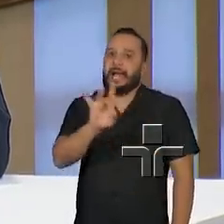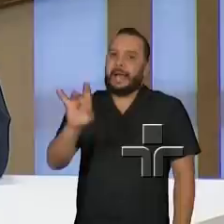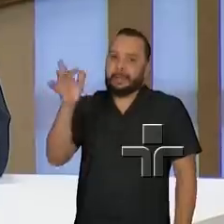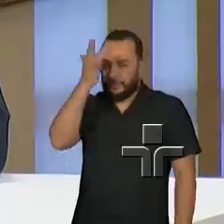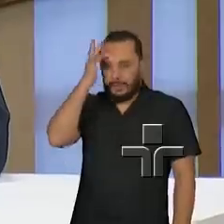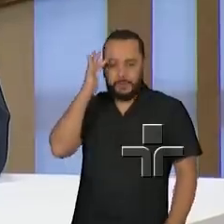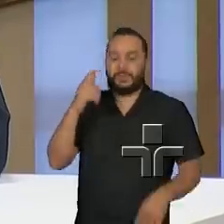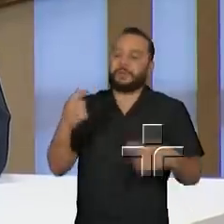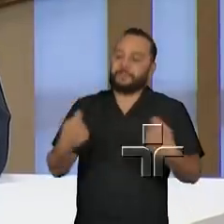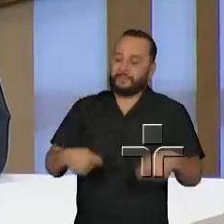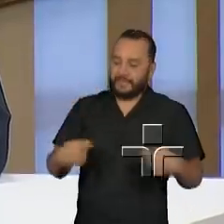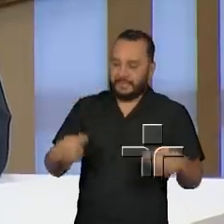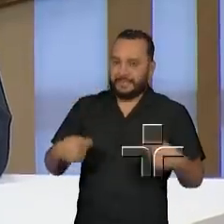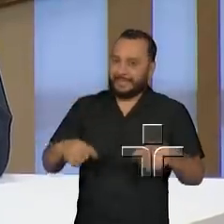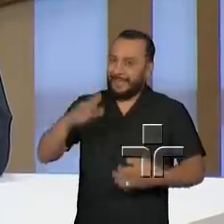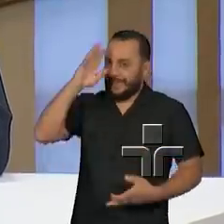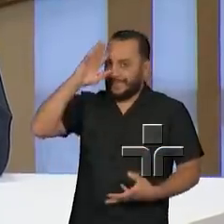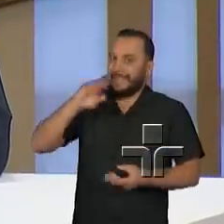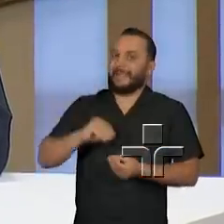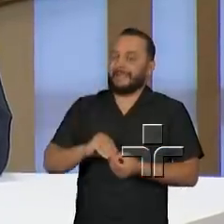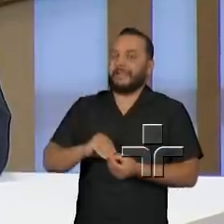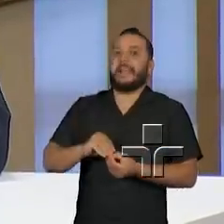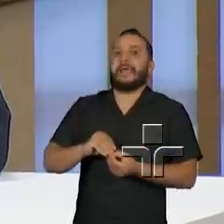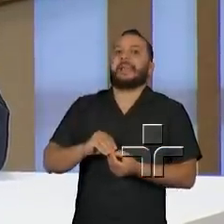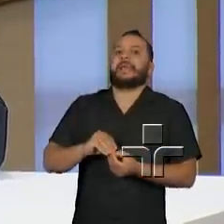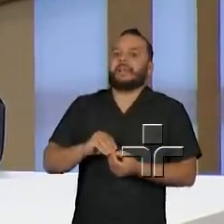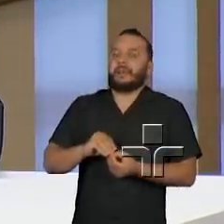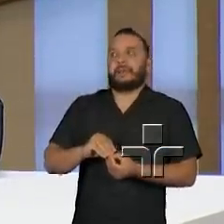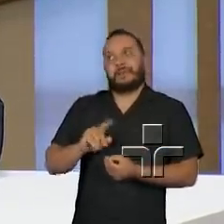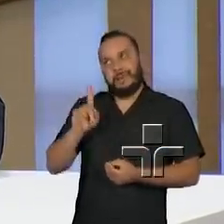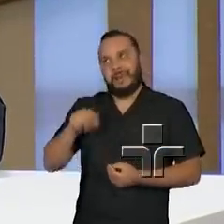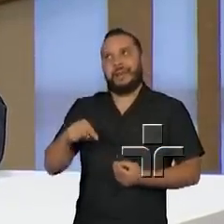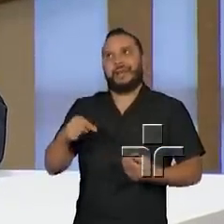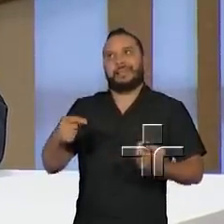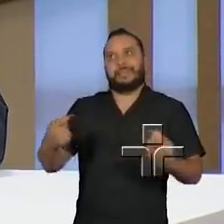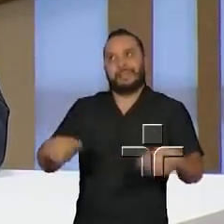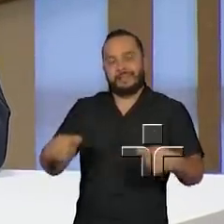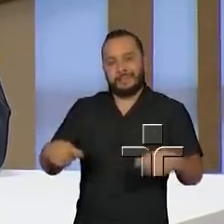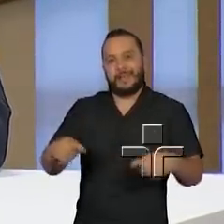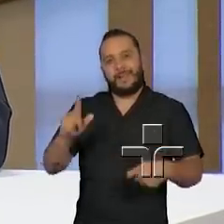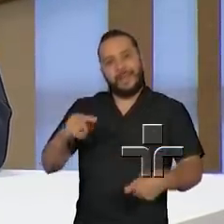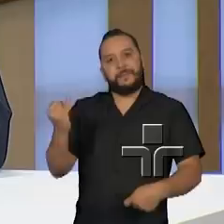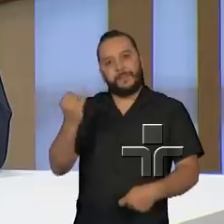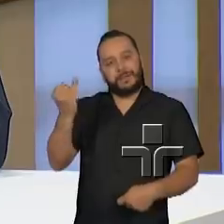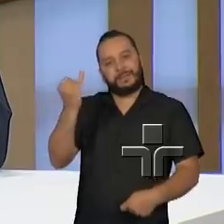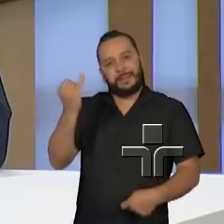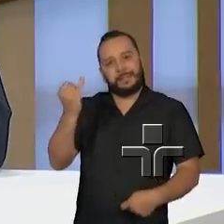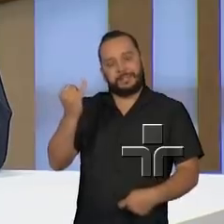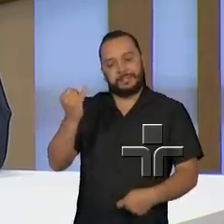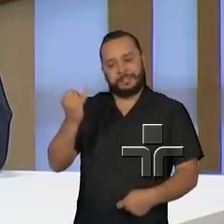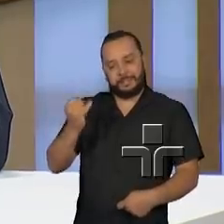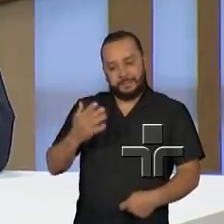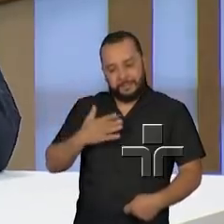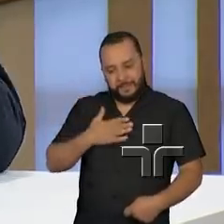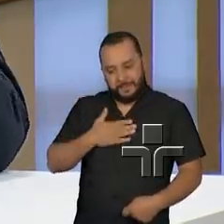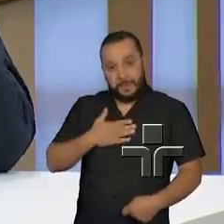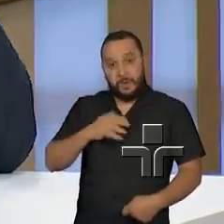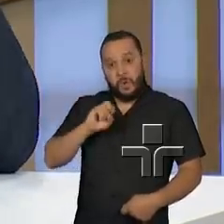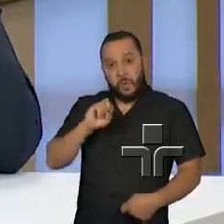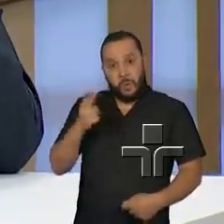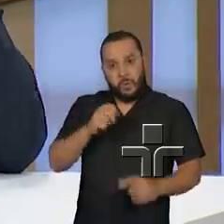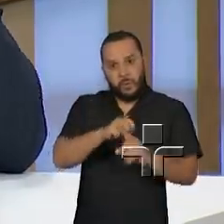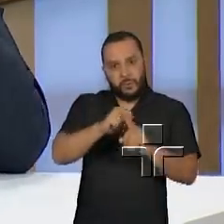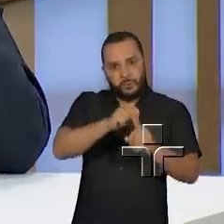de alguma forma, entender que isso é necessário ou entender que isso é viável para si, ou se, como sociedade, a gente